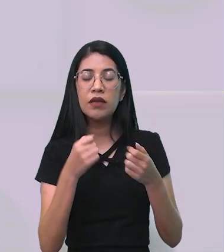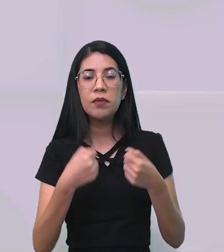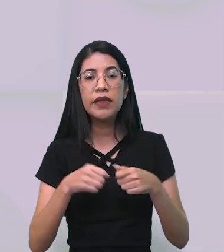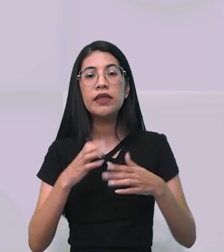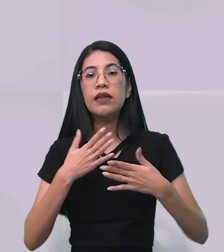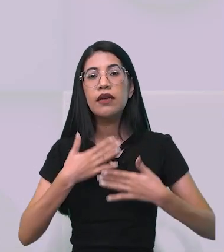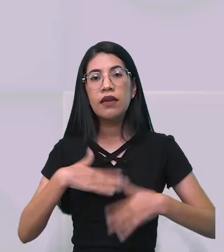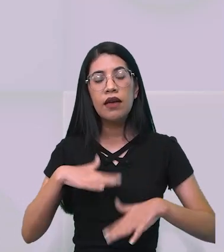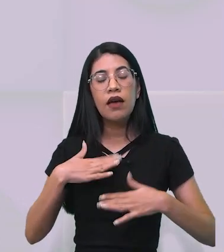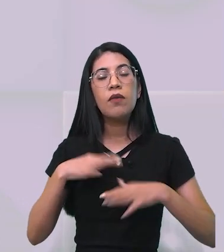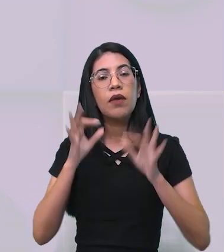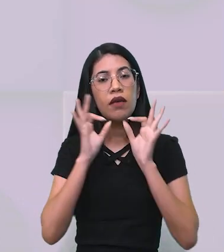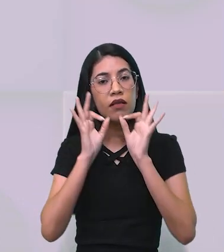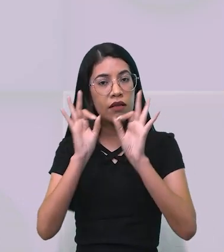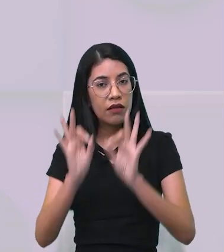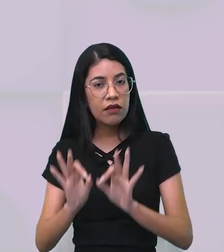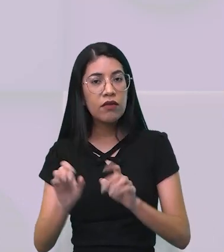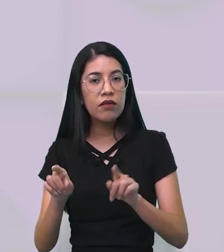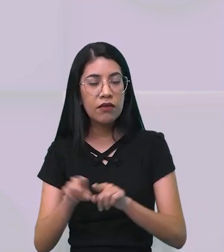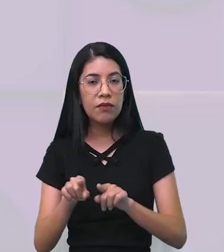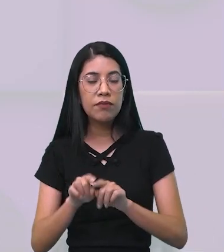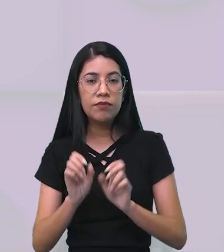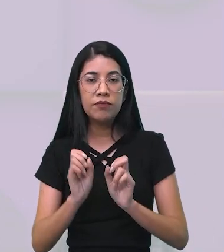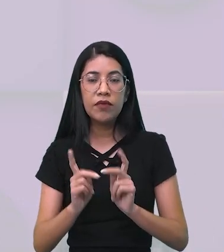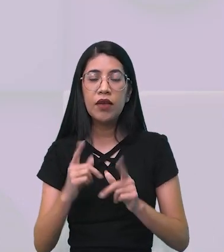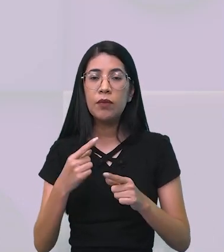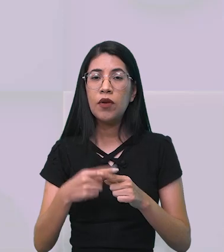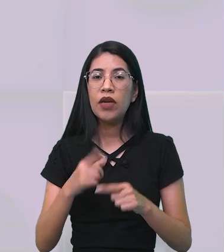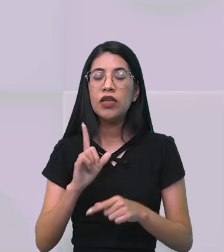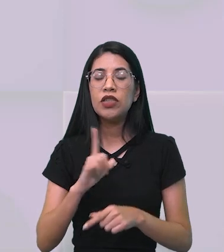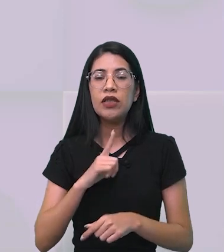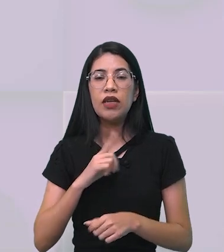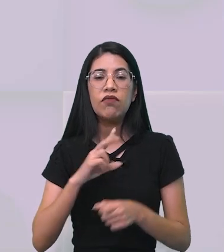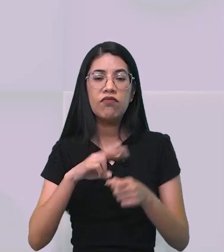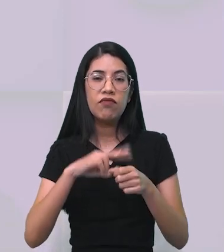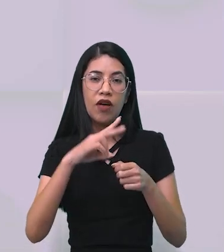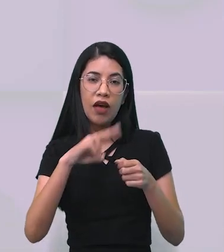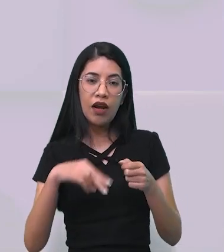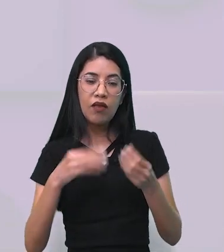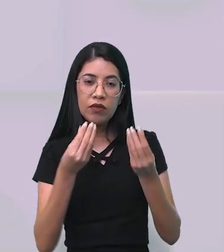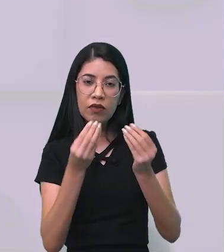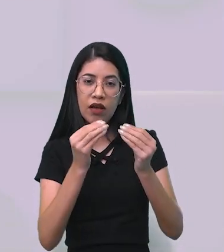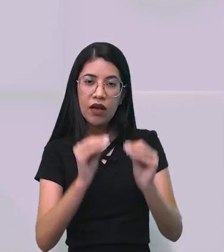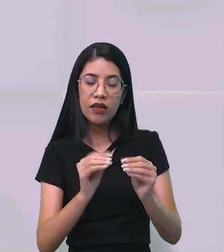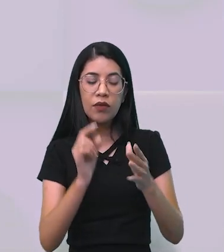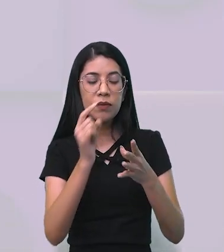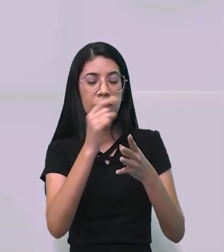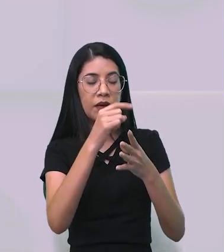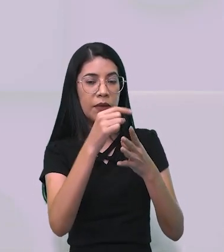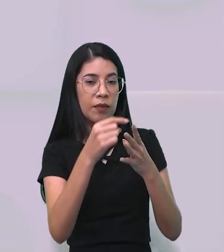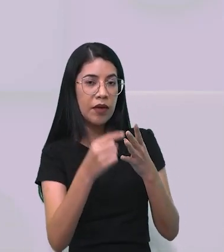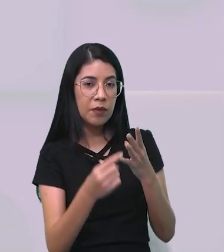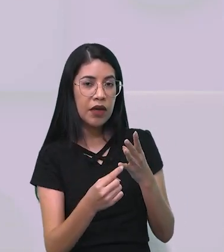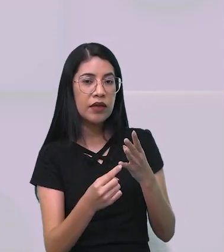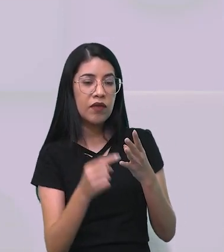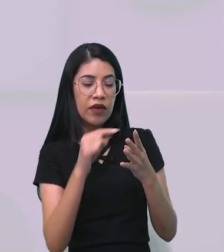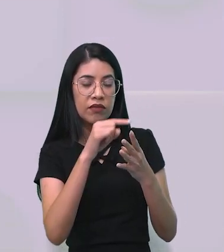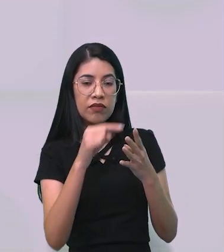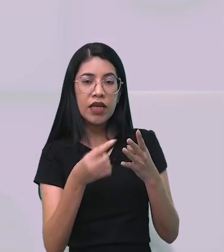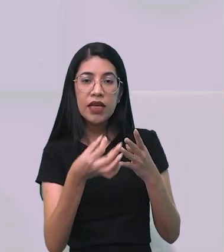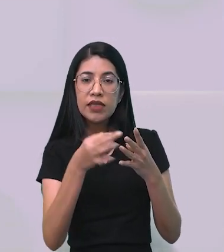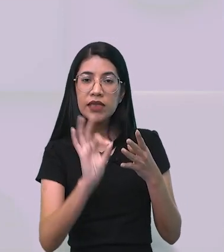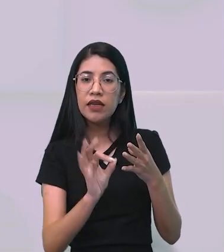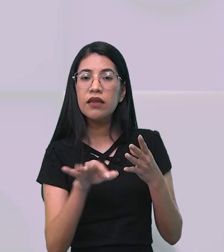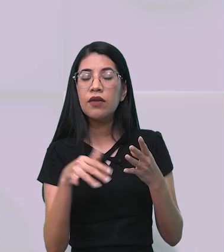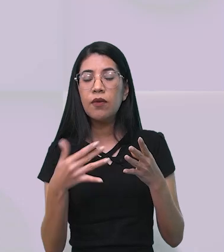E muita atenção nesses momentos, tá? Porque se já tem a variável, então ali nas alternativas vai ter ali a correta. Então, você